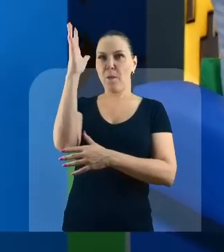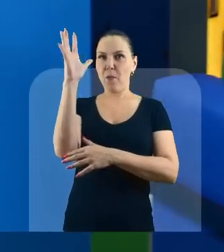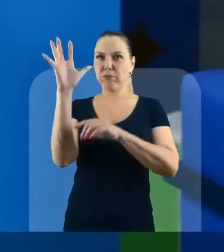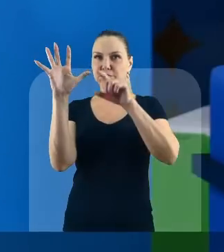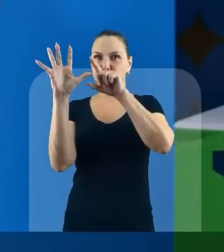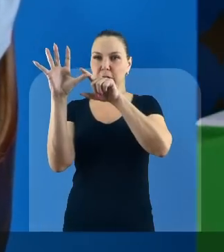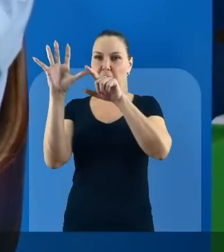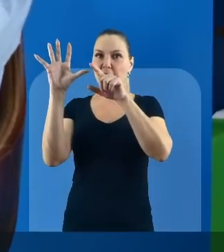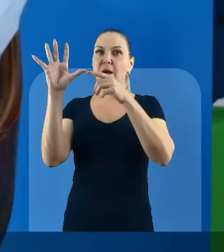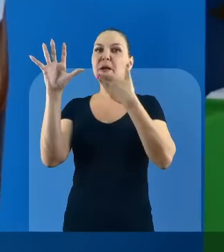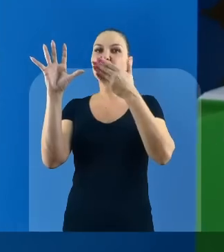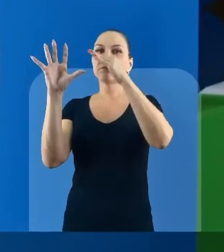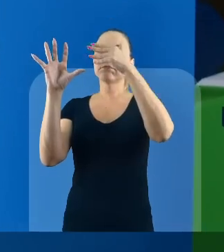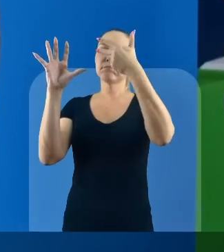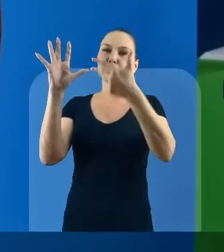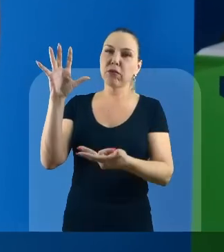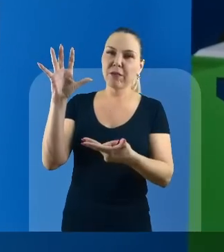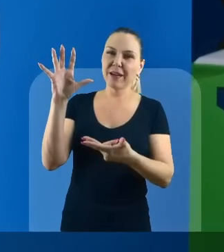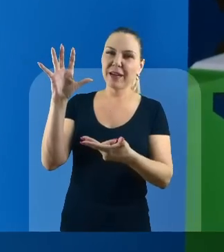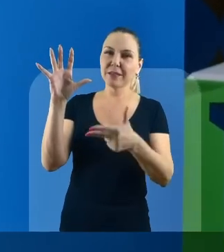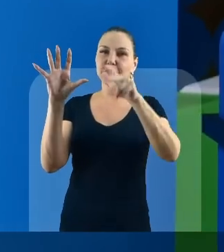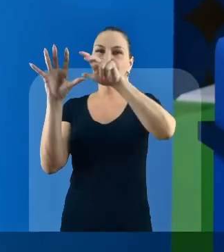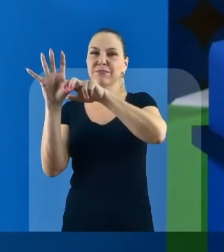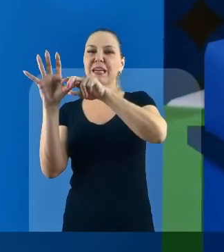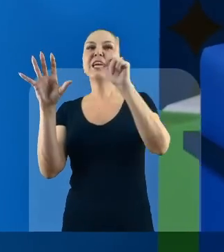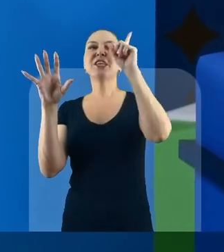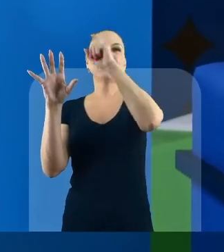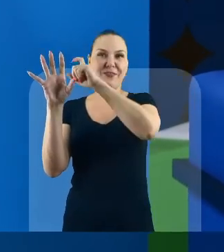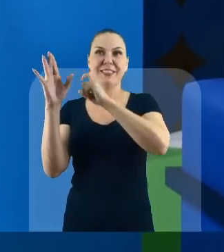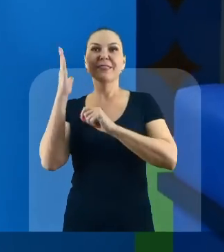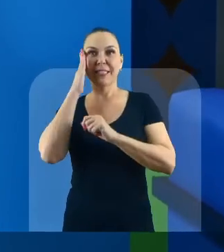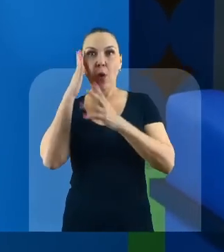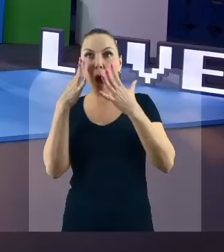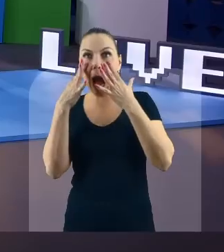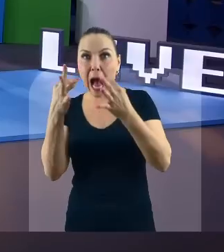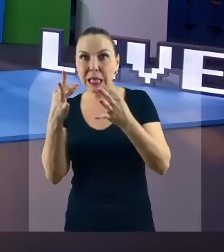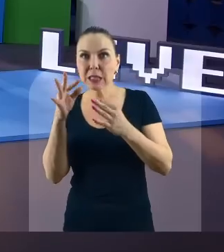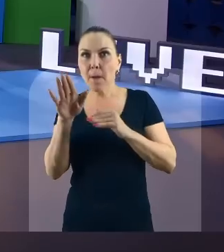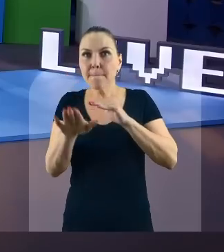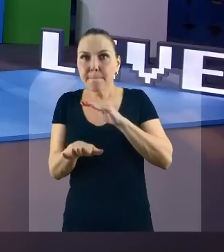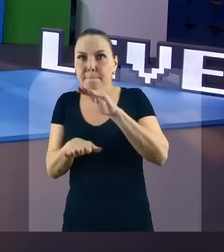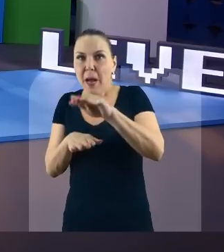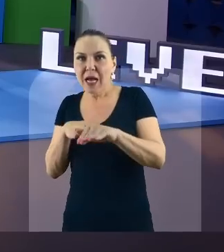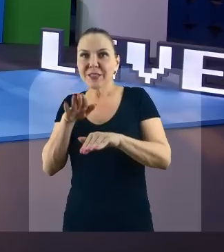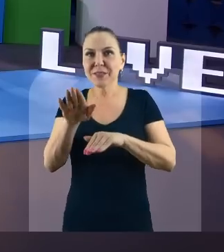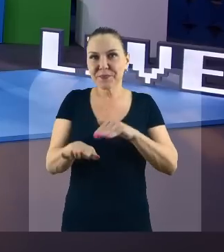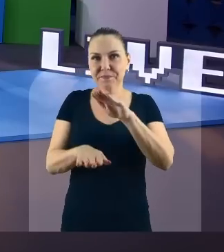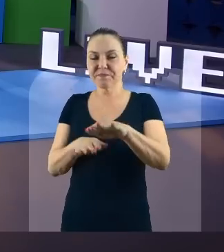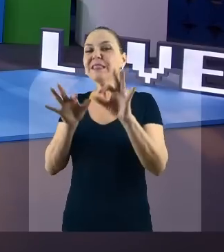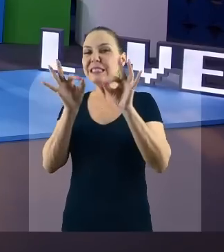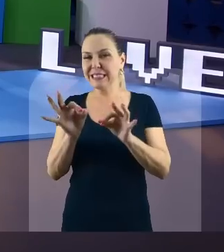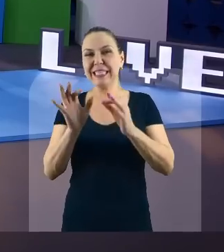porque é fácil de cair, é muito difícil você retornar para lá. Então, preste muita atenção nos seus passos, né? Por